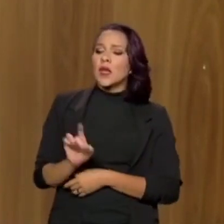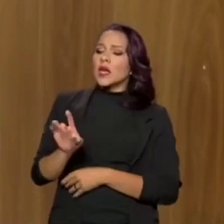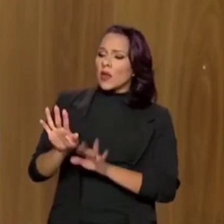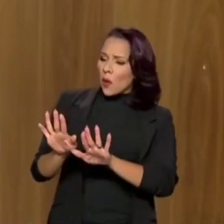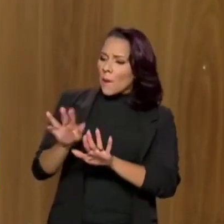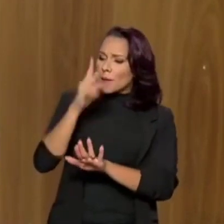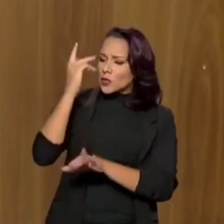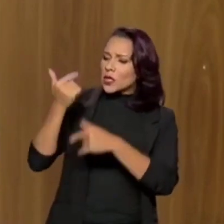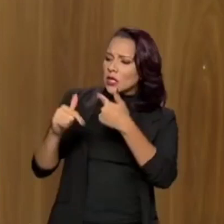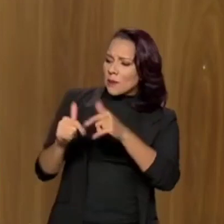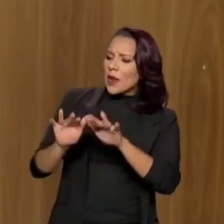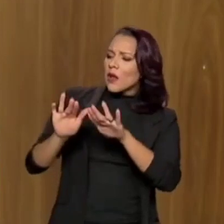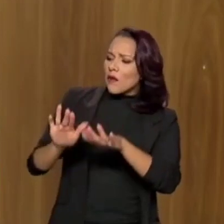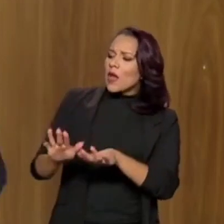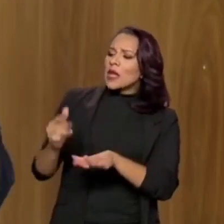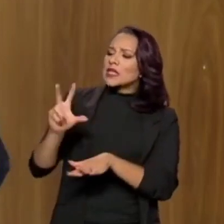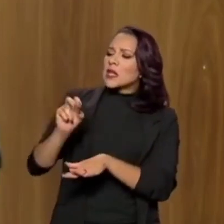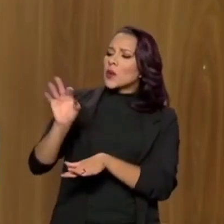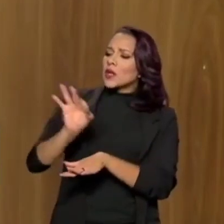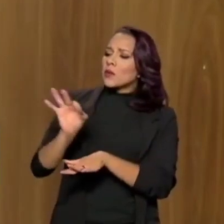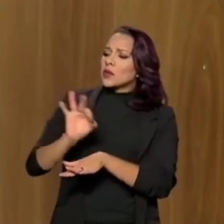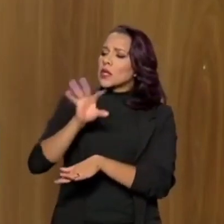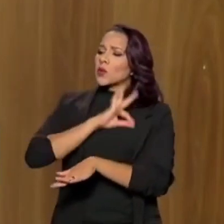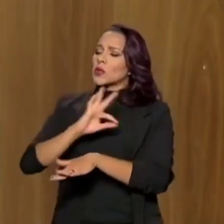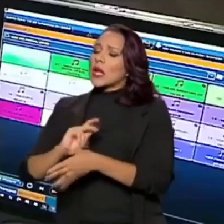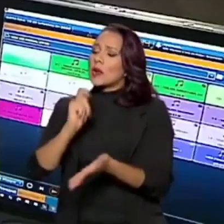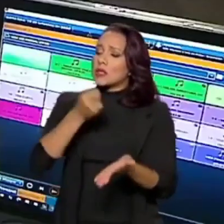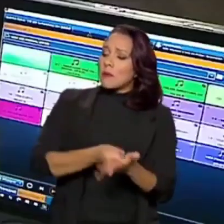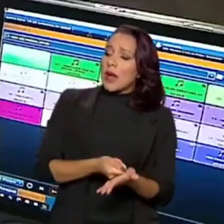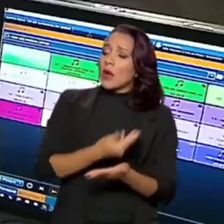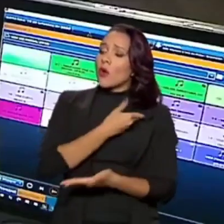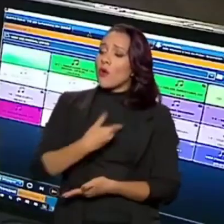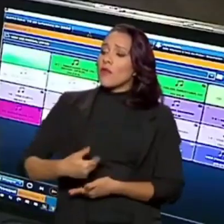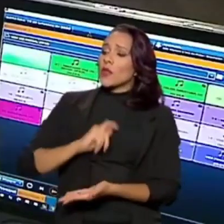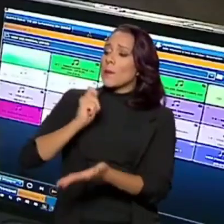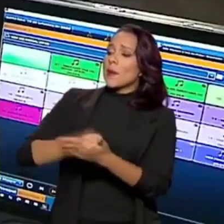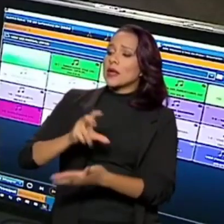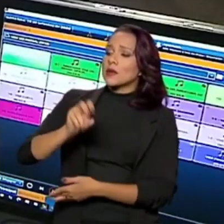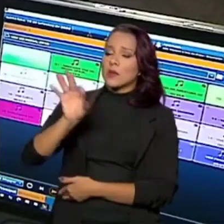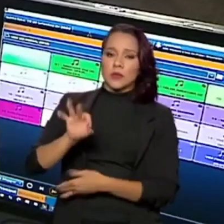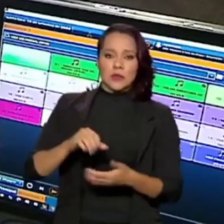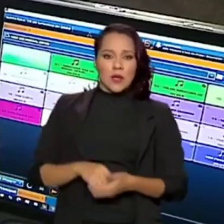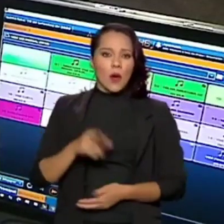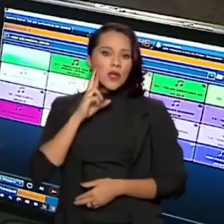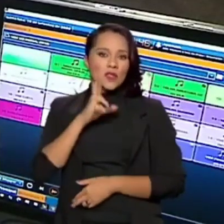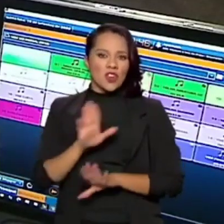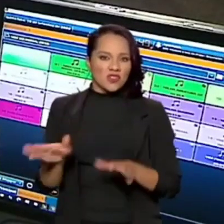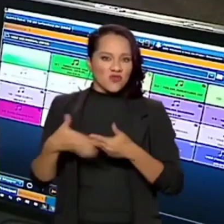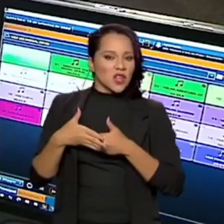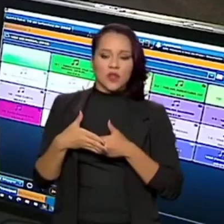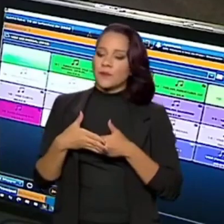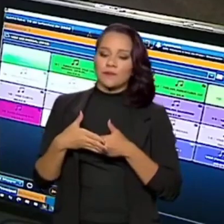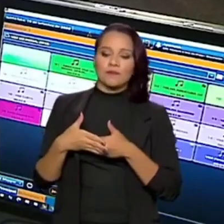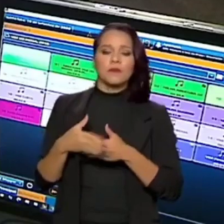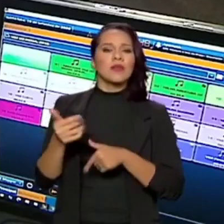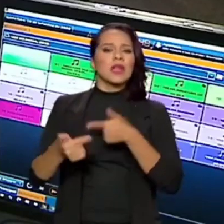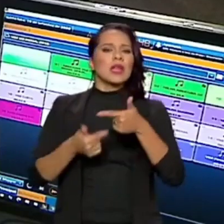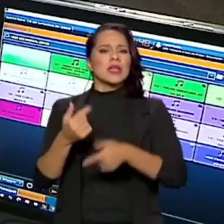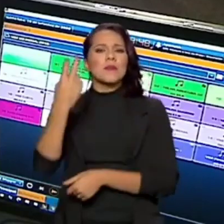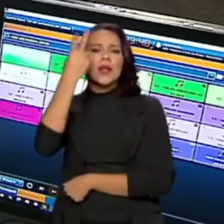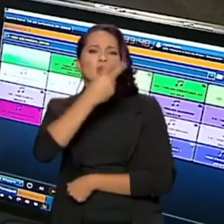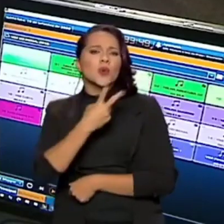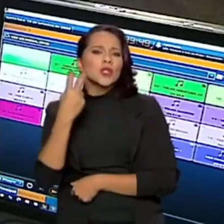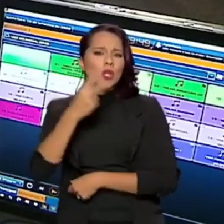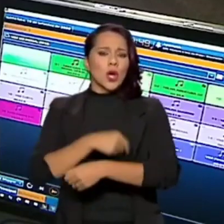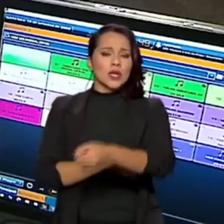garanta metade do trabalho que eu garanto a outra metade. Por exemplo, um restaurante, em vez de fechar, trabalha 2 horas